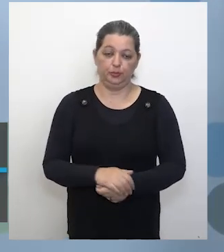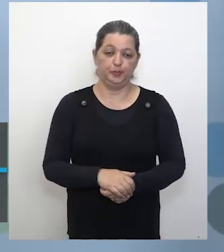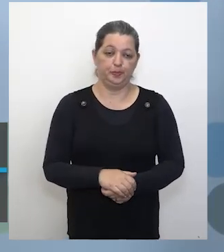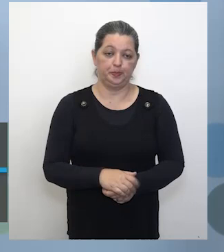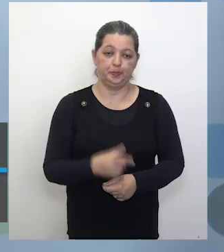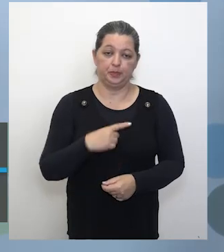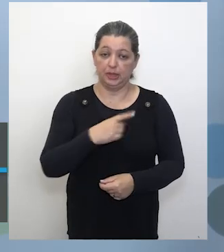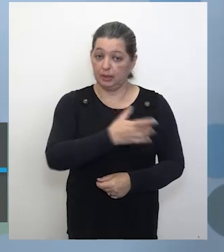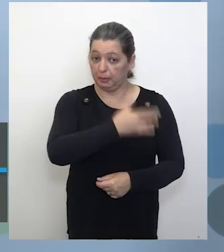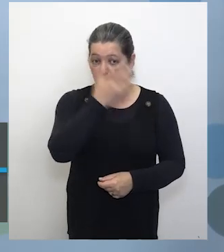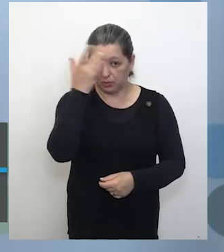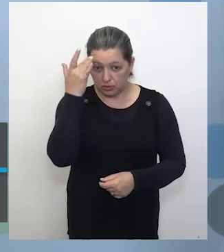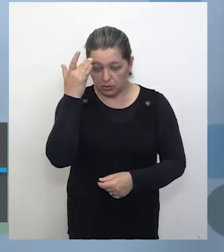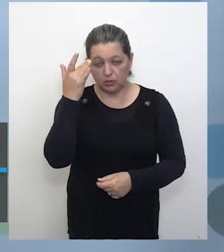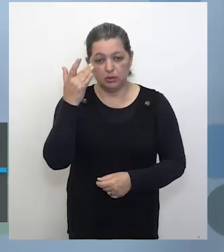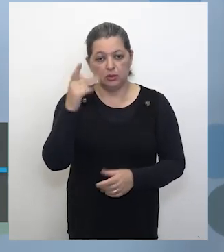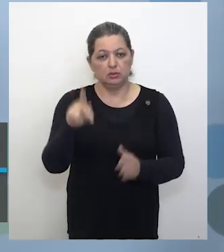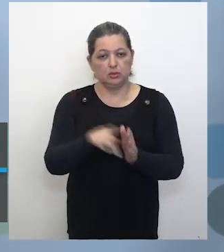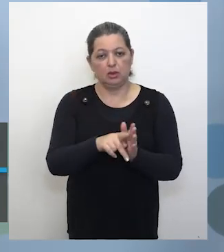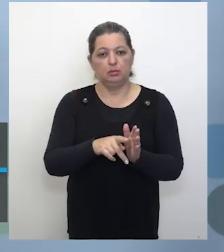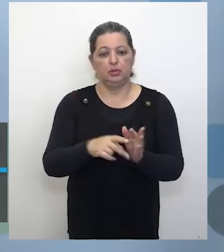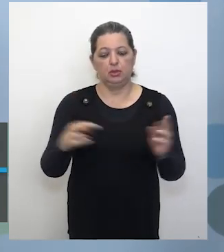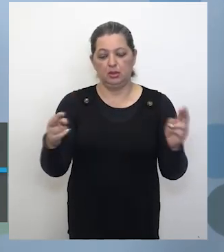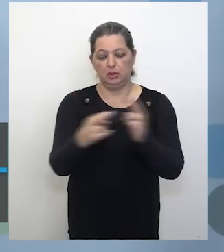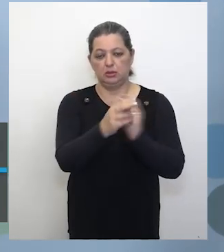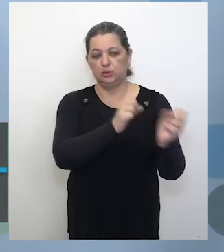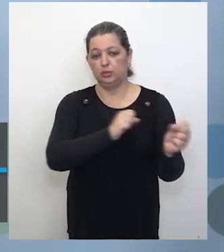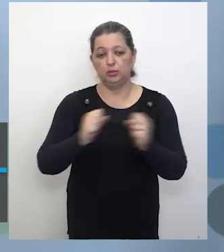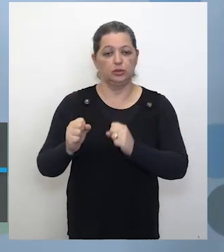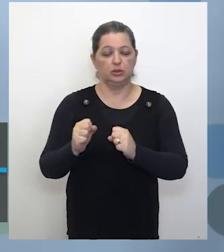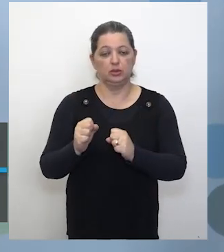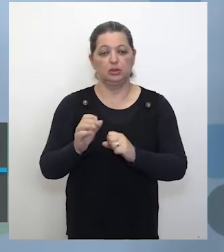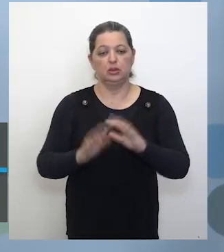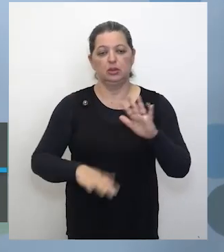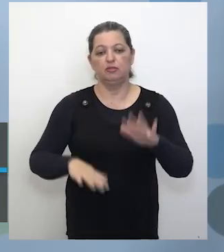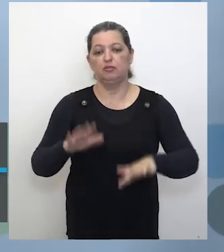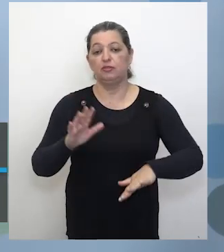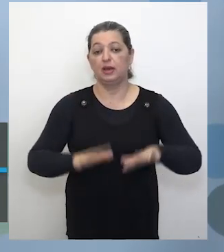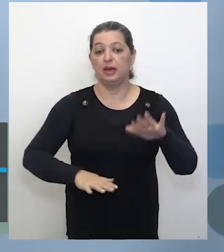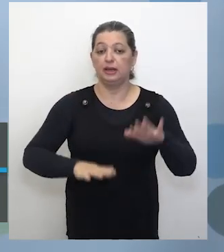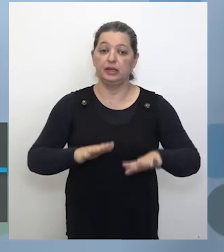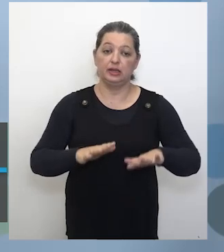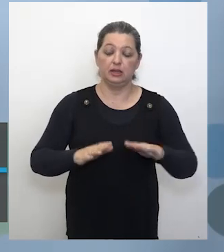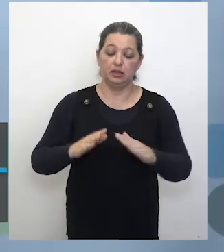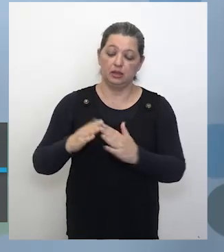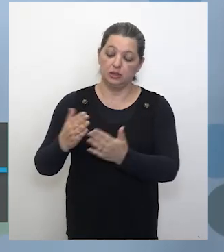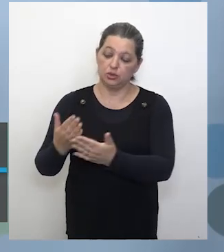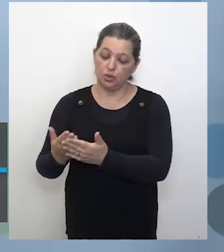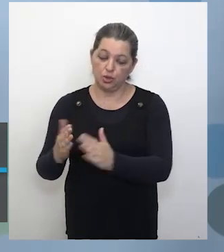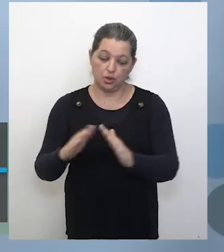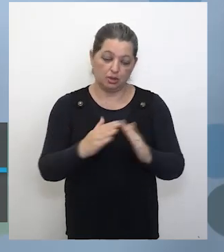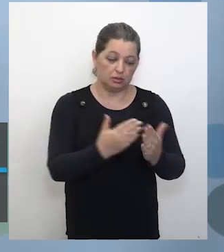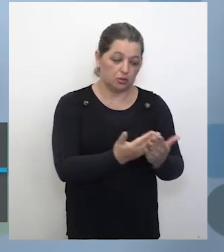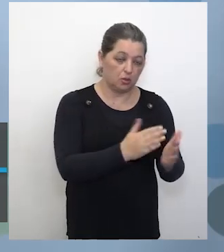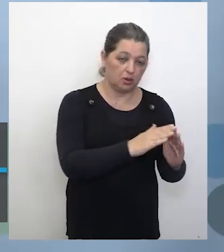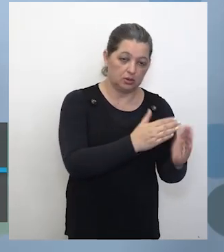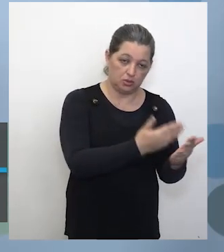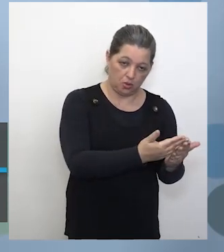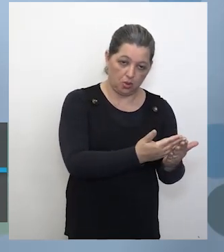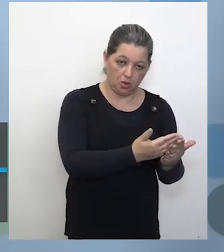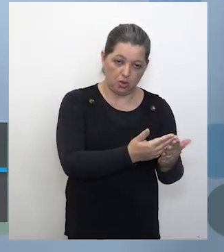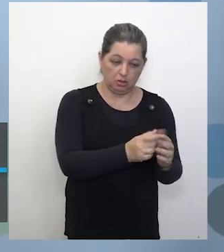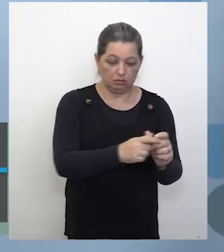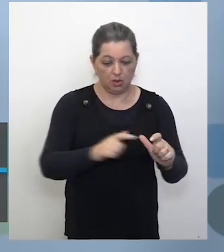né? Existem as pessoas que estão em relação de poder que vai variar escola existem e de tamanhos